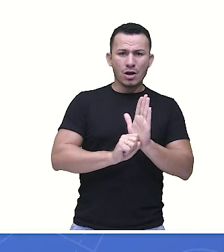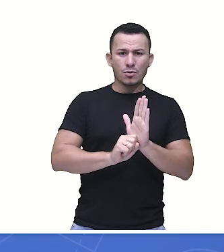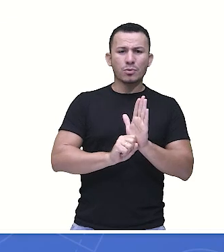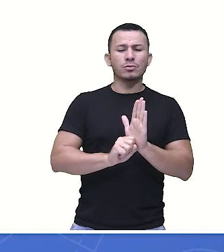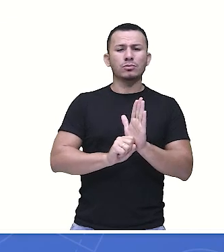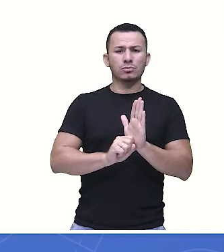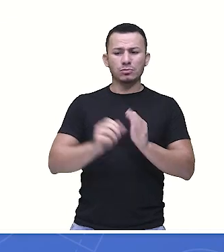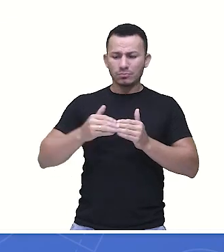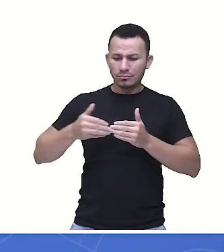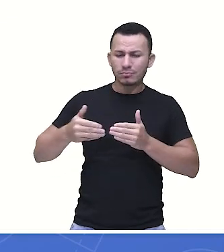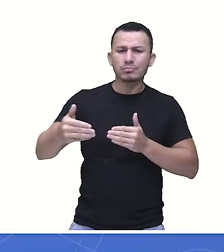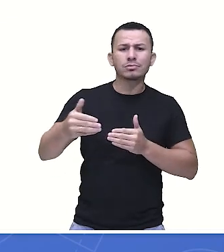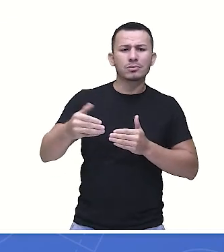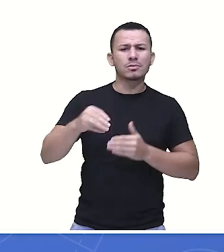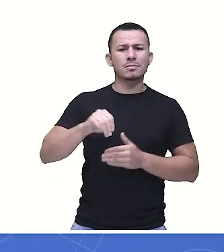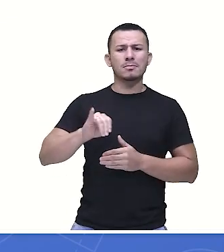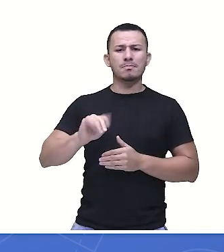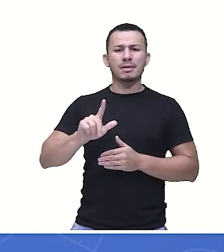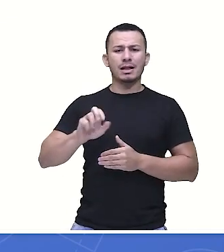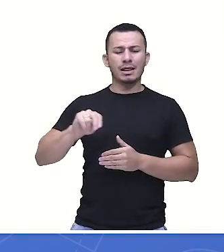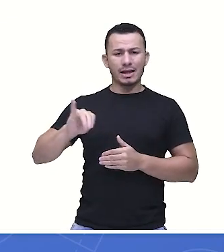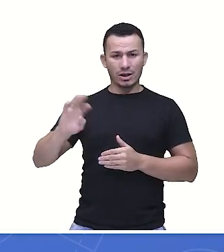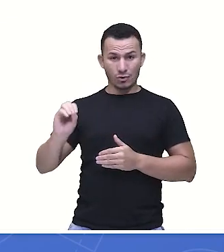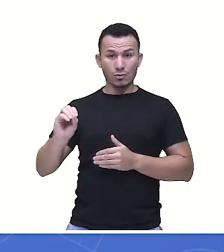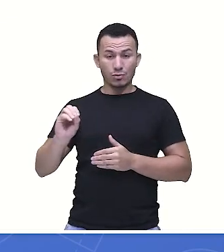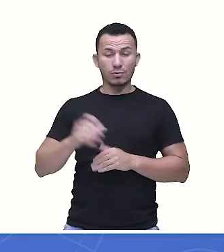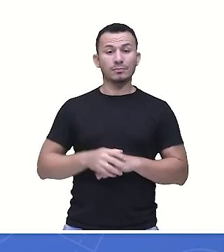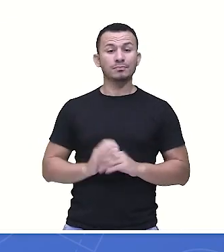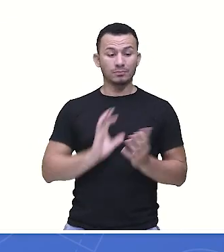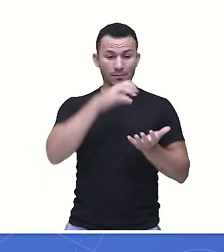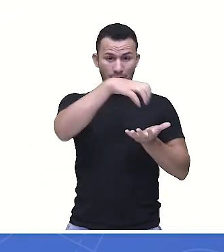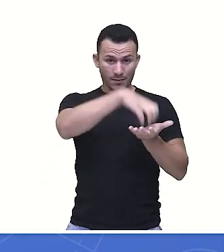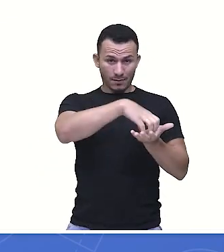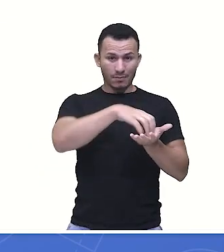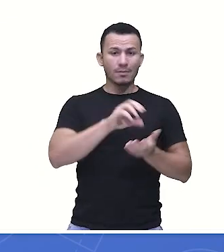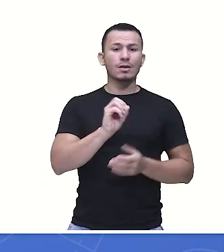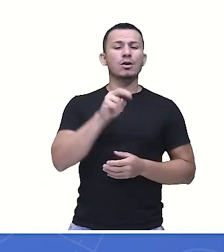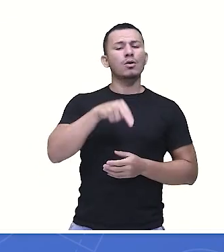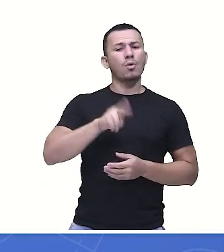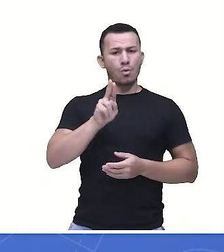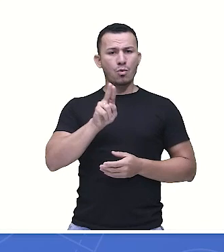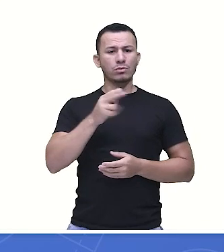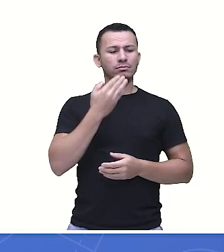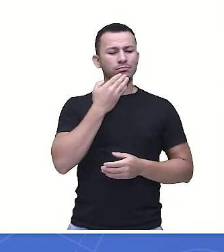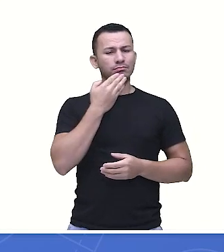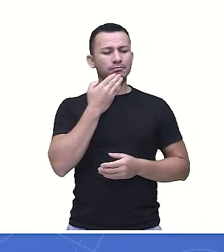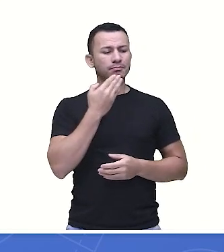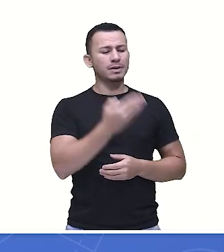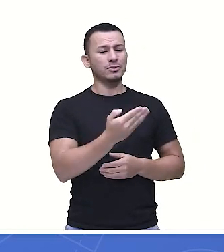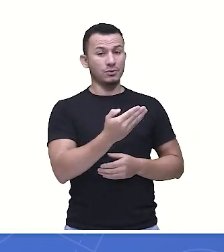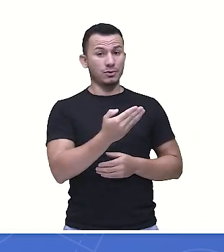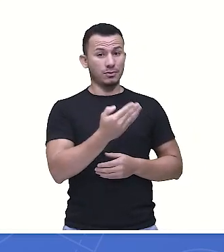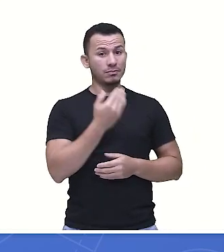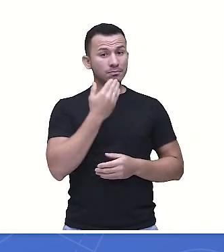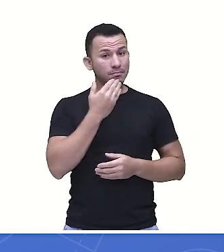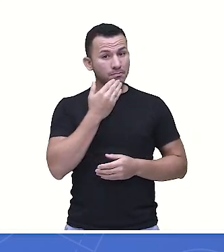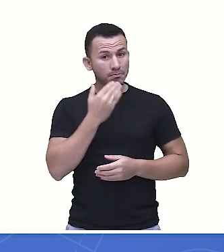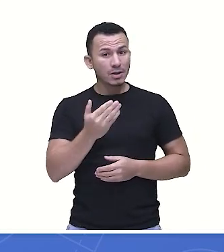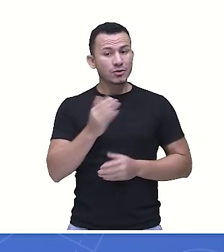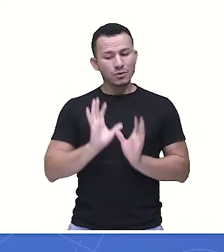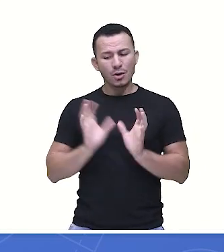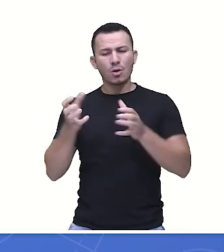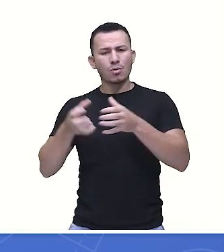na virada do século e do milênio, né, a ONU, né, a Organização das Nações Unidas, solicitou, né, a uns grupos